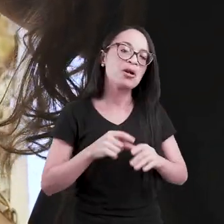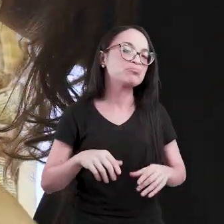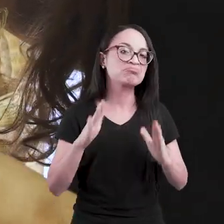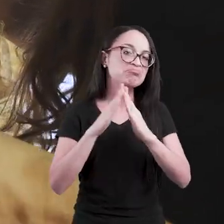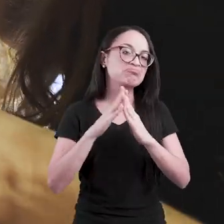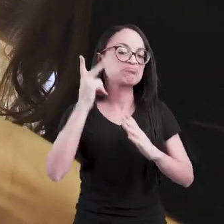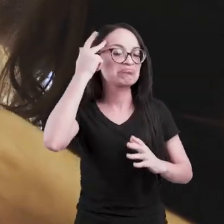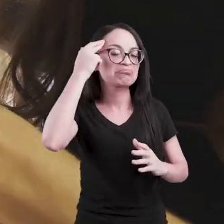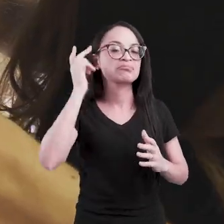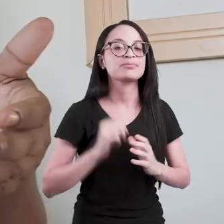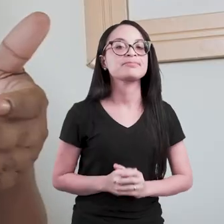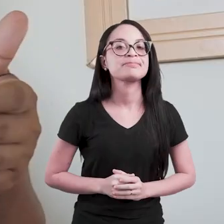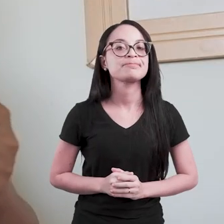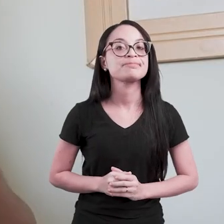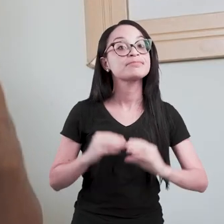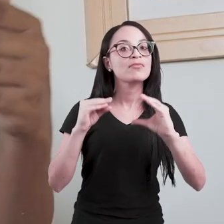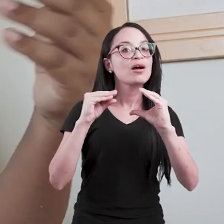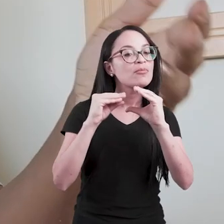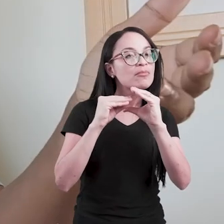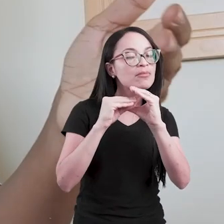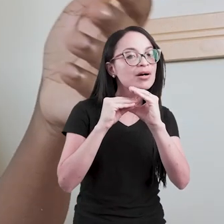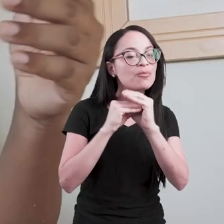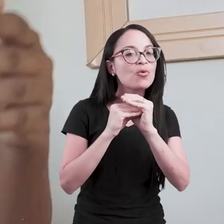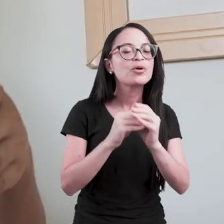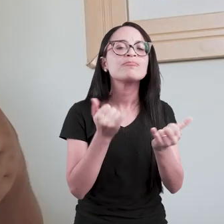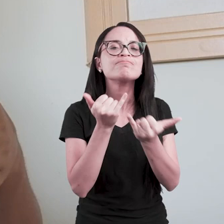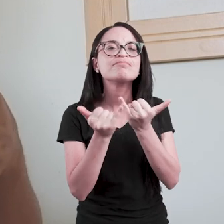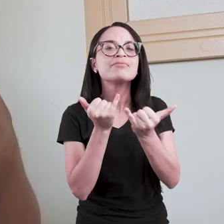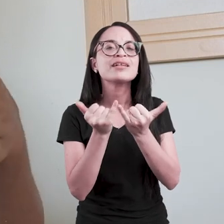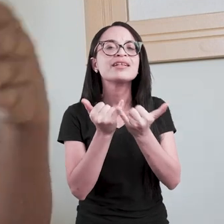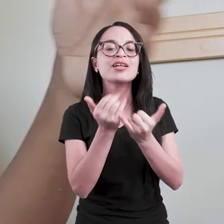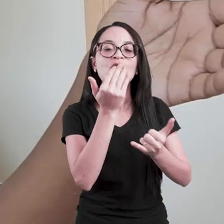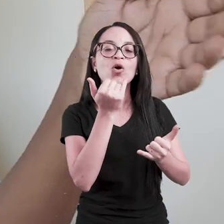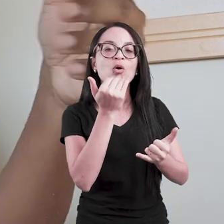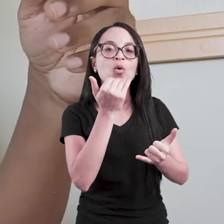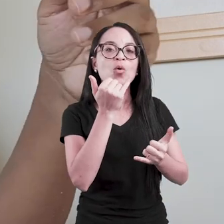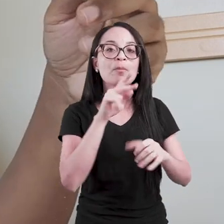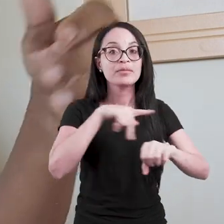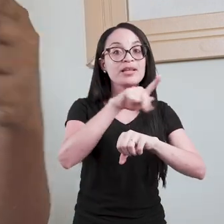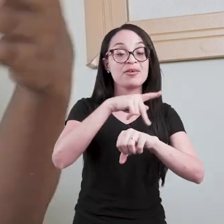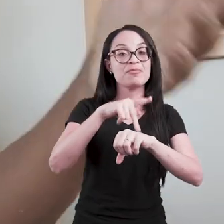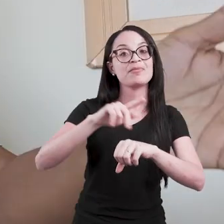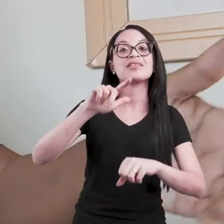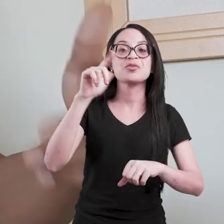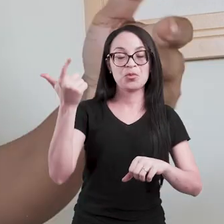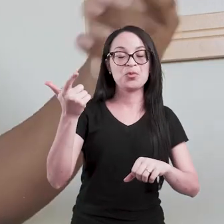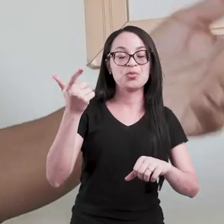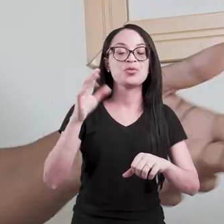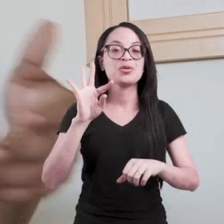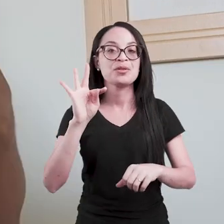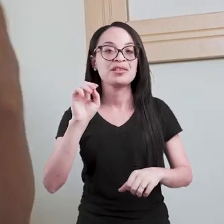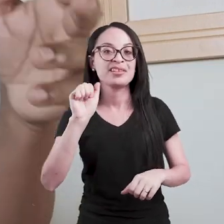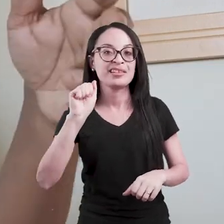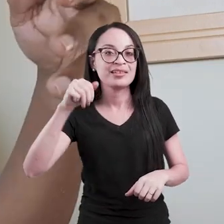É isso. A pamonha é uma forma muito similar a como se preparar os tamales em Cuba, como são preparados ainda